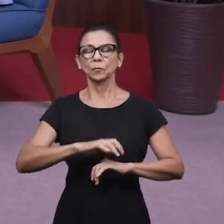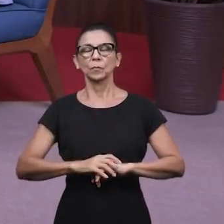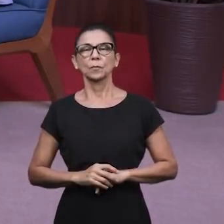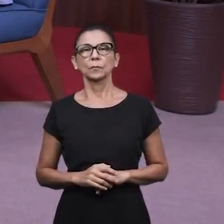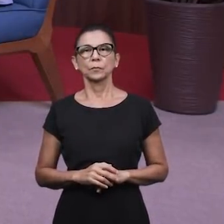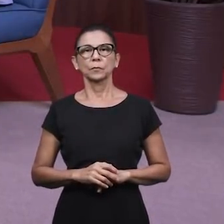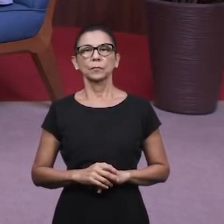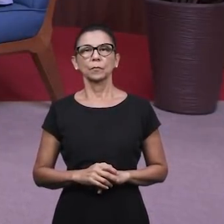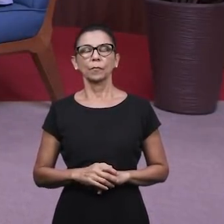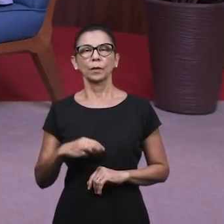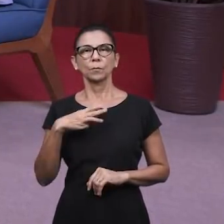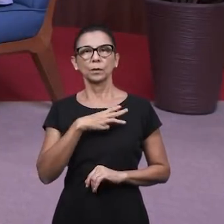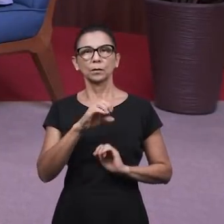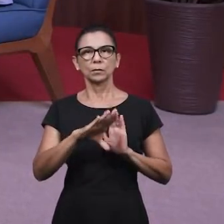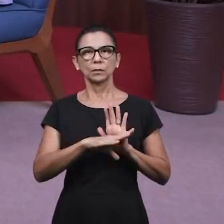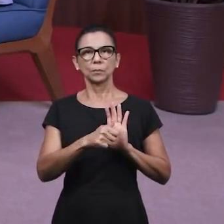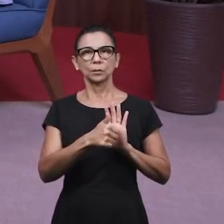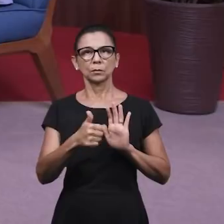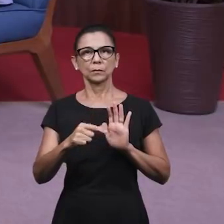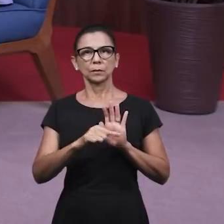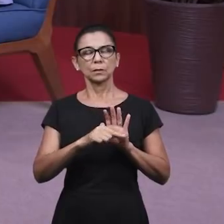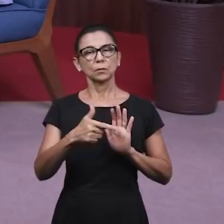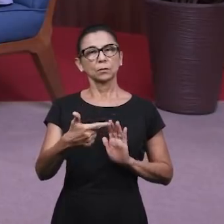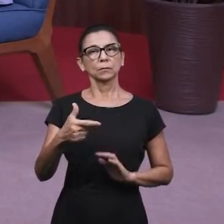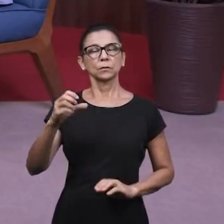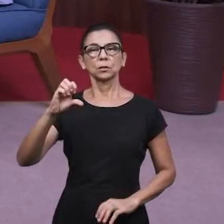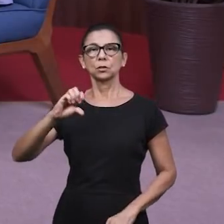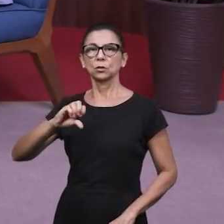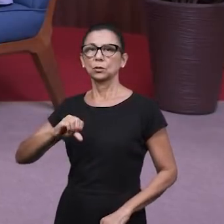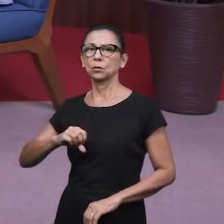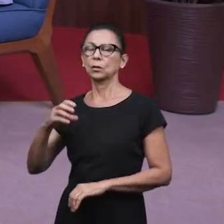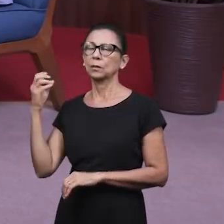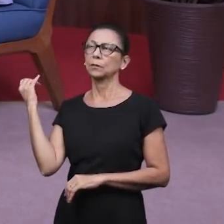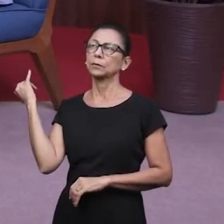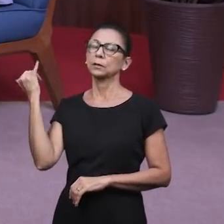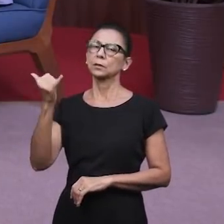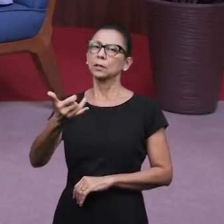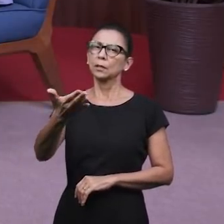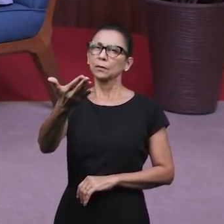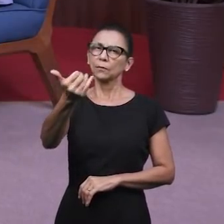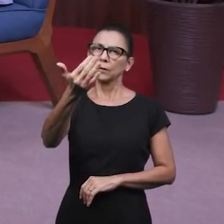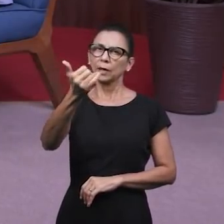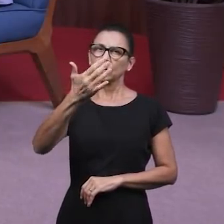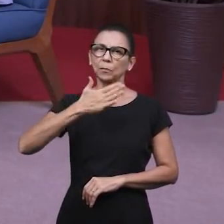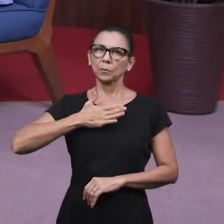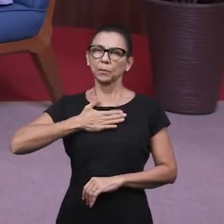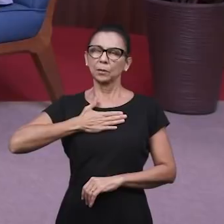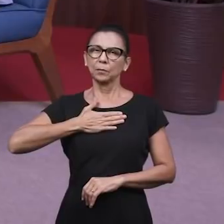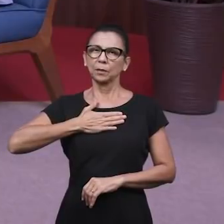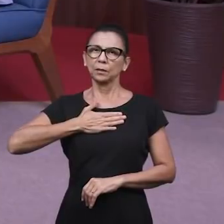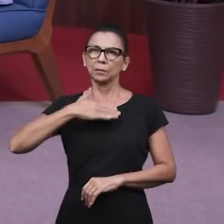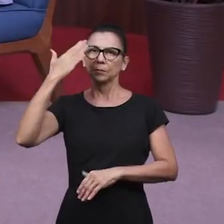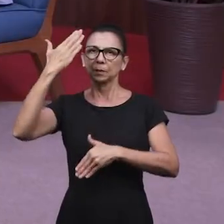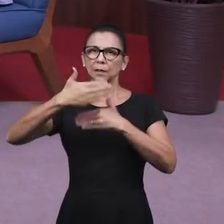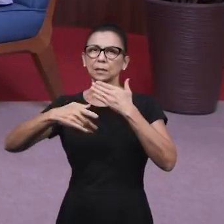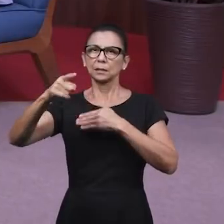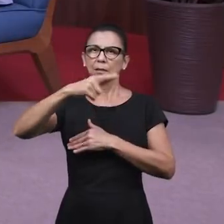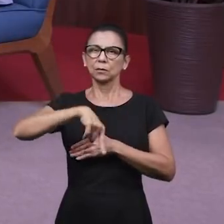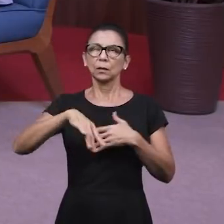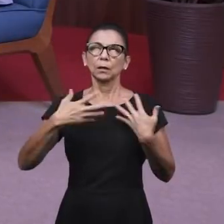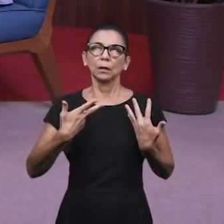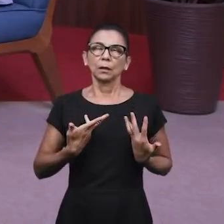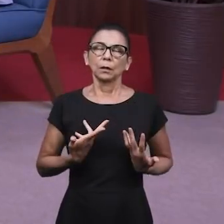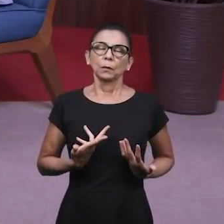Mateus, capítulo 11, versículo 29, vinde a mim, todos vós que estáis cansados e sobrecarregados,